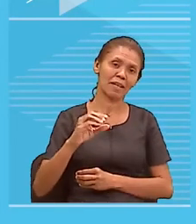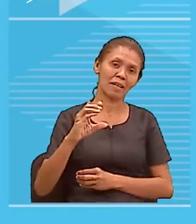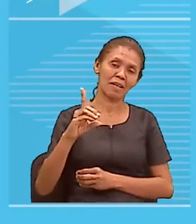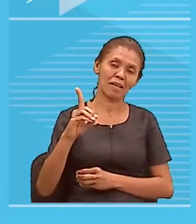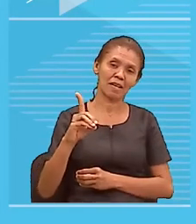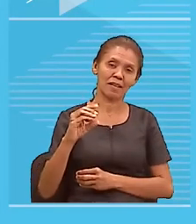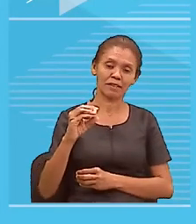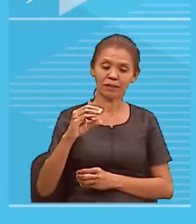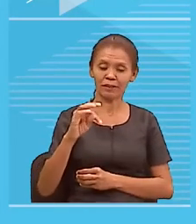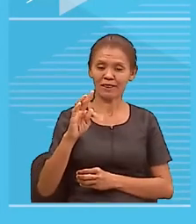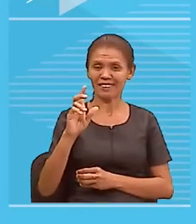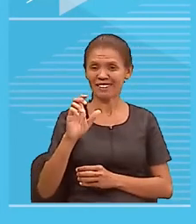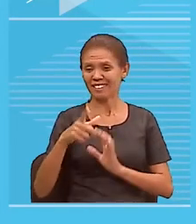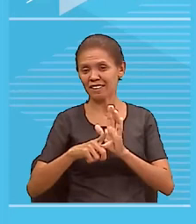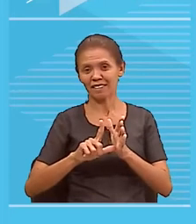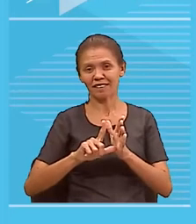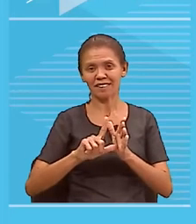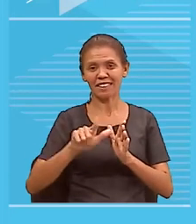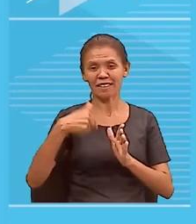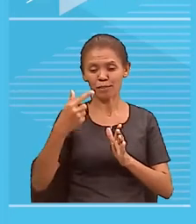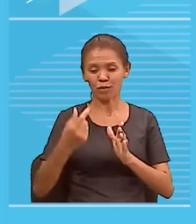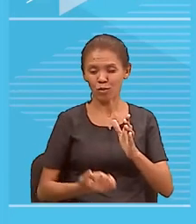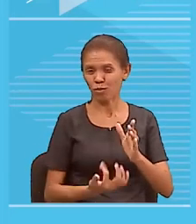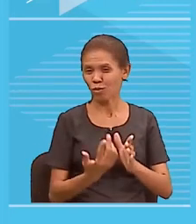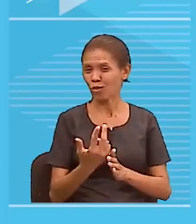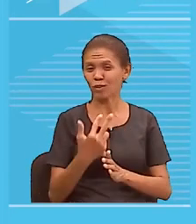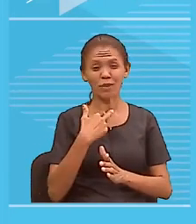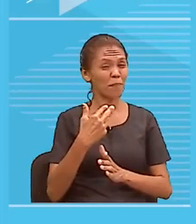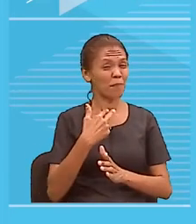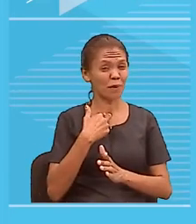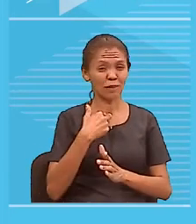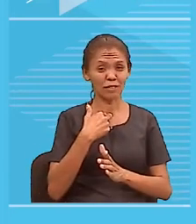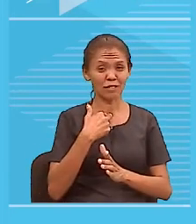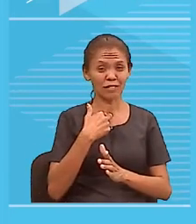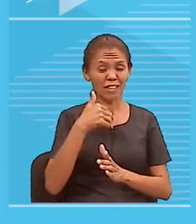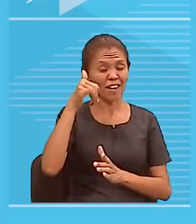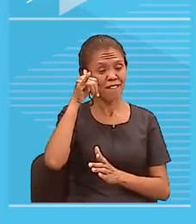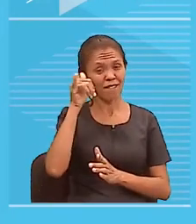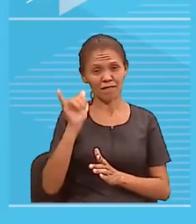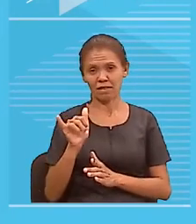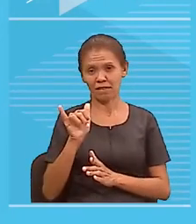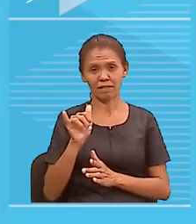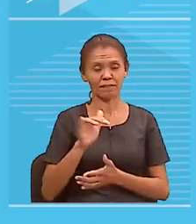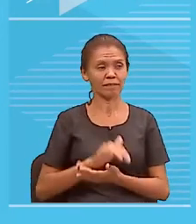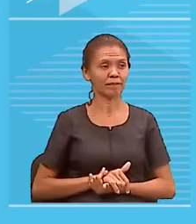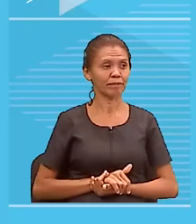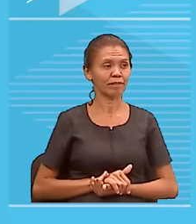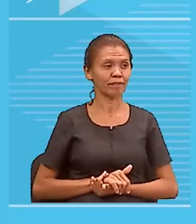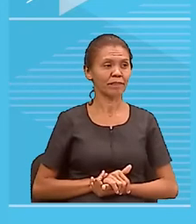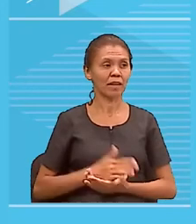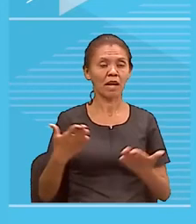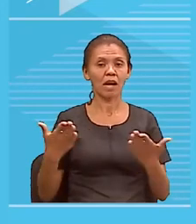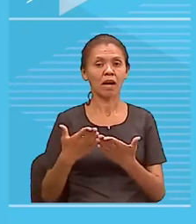café Faça o café depois coloque o adoçante isso faz toda a diferença tá bom os